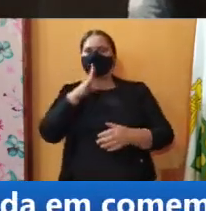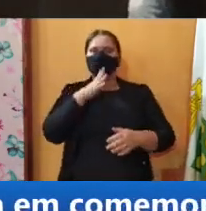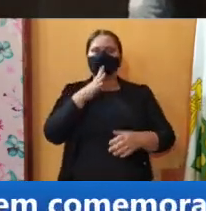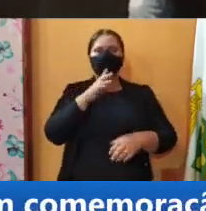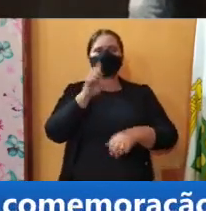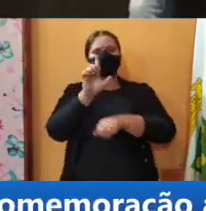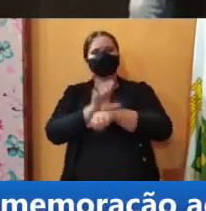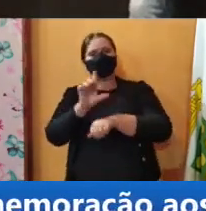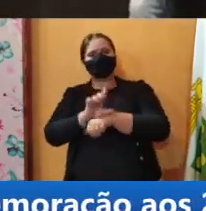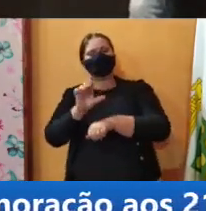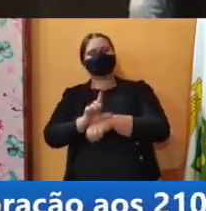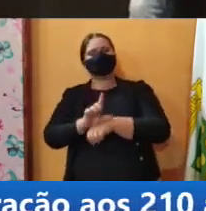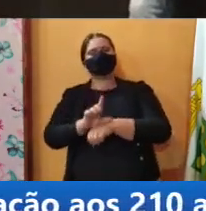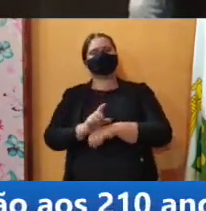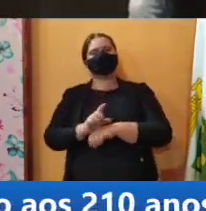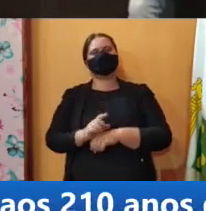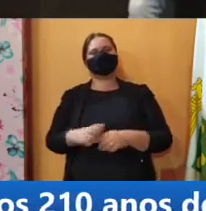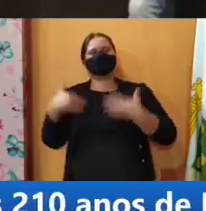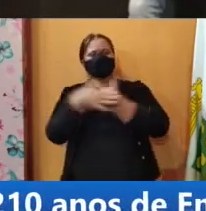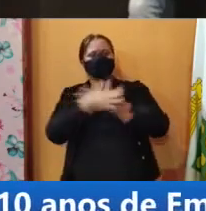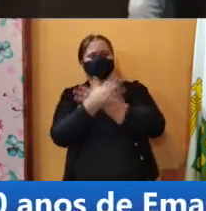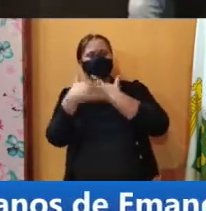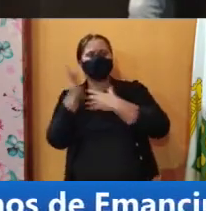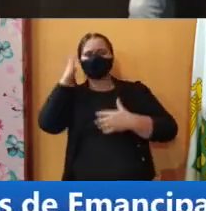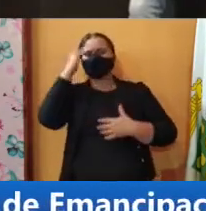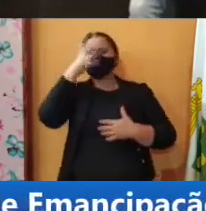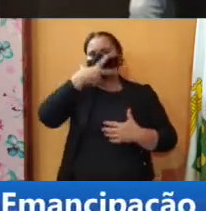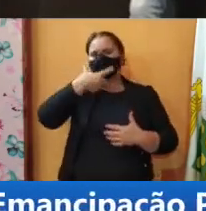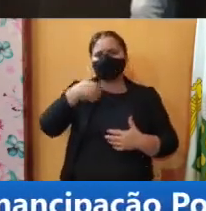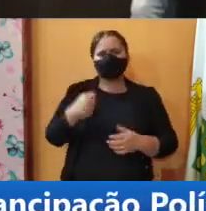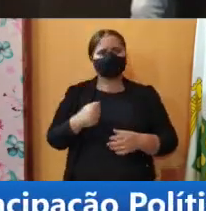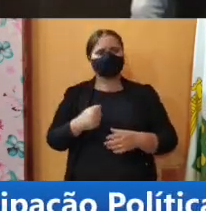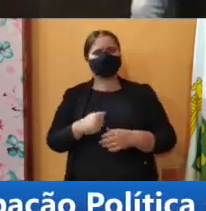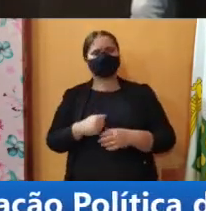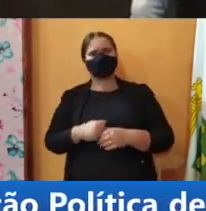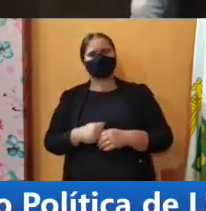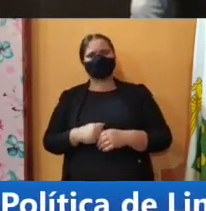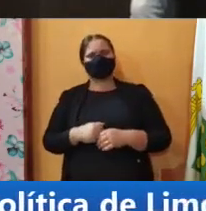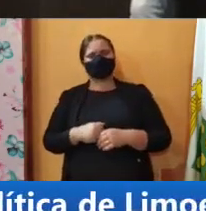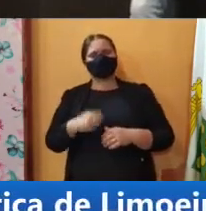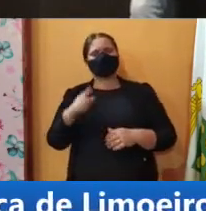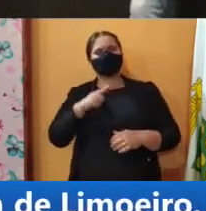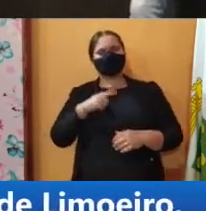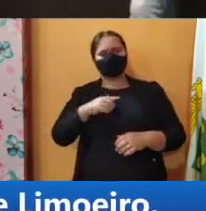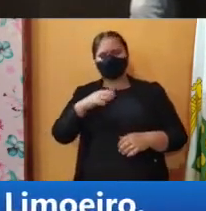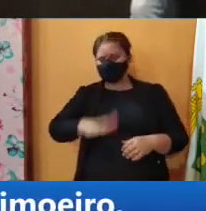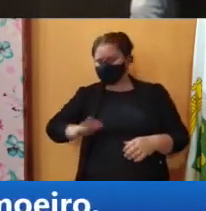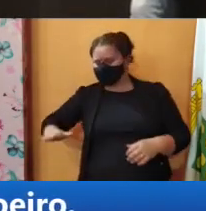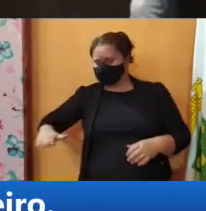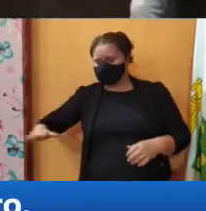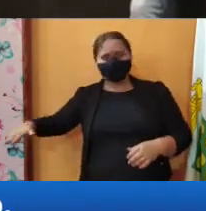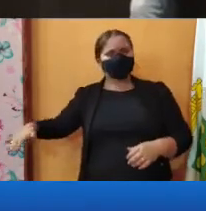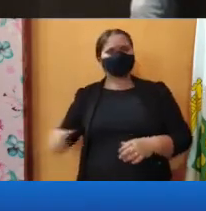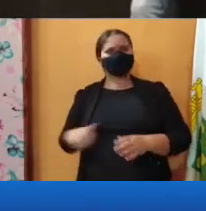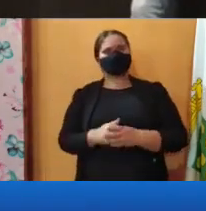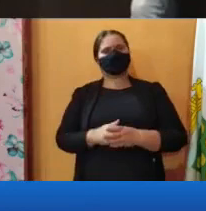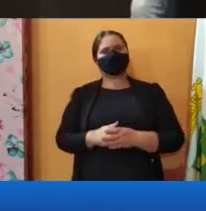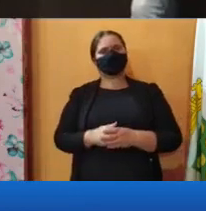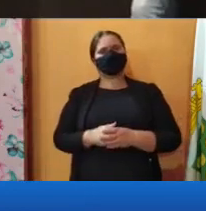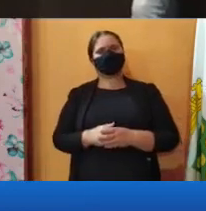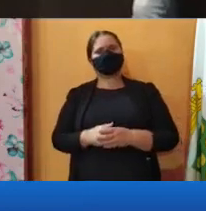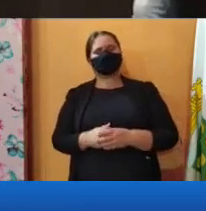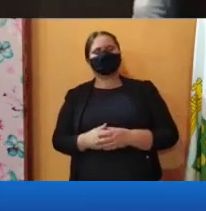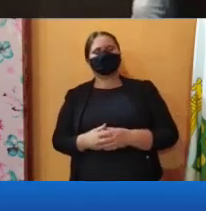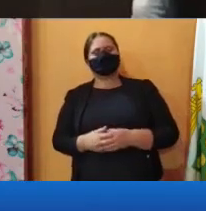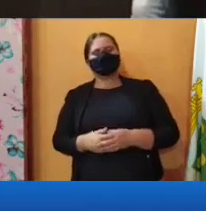temos um relevo natural inexplorado. Temos que pegar essa meninada toda, Johnny, puxar para dentro